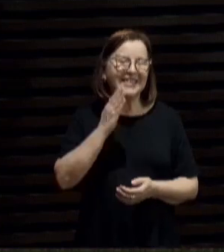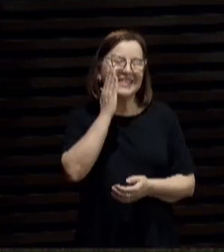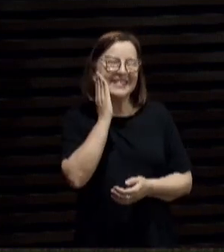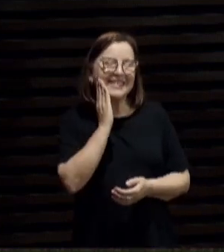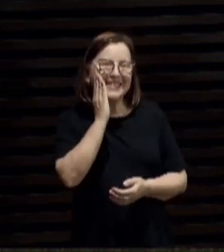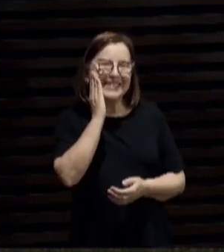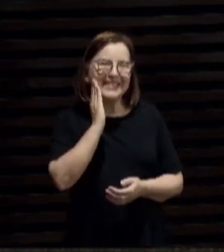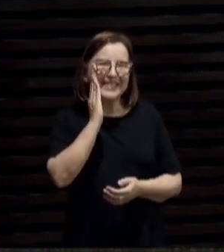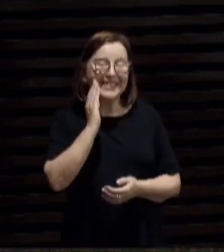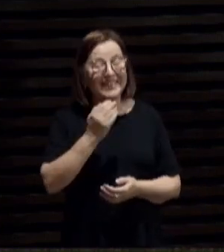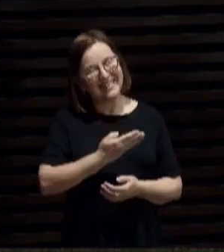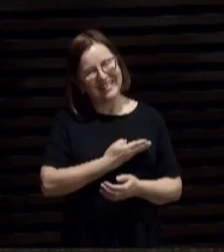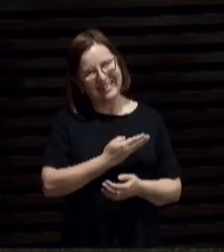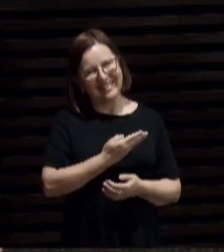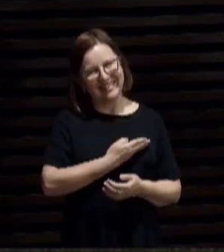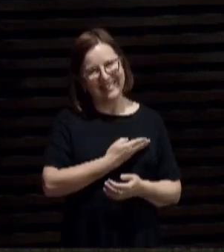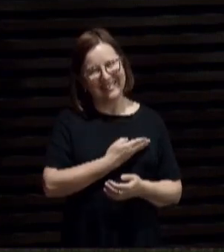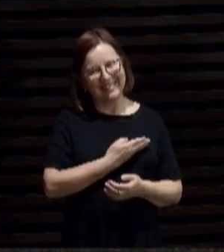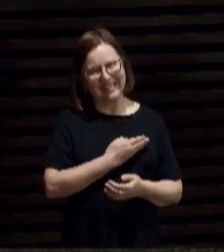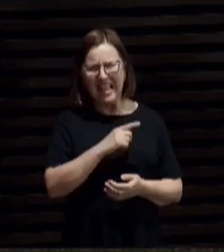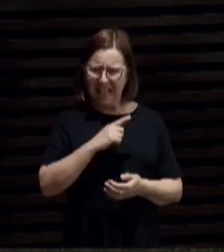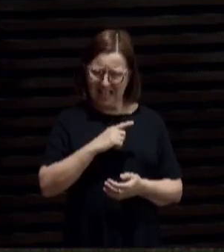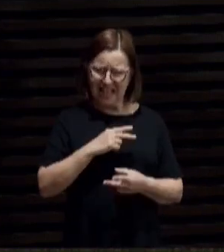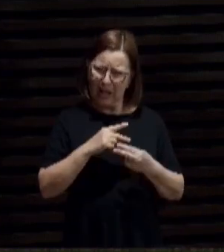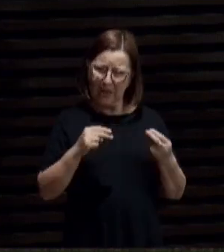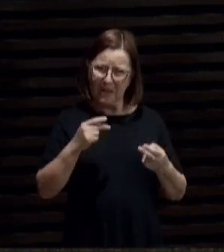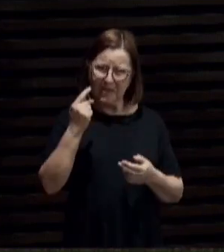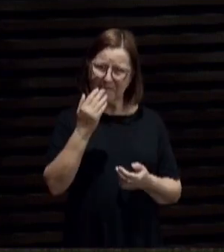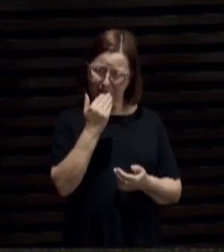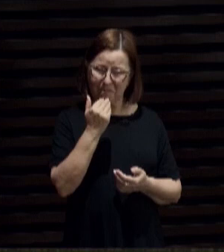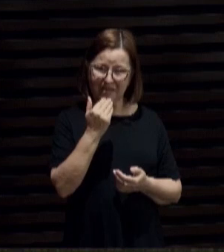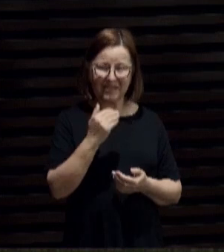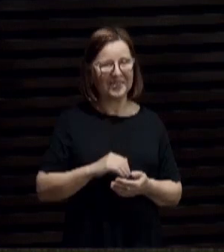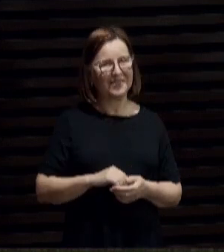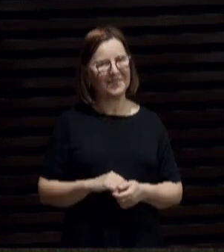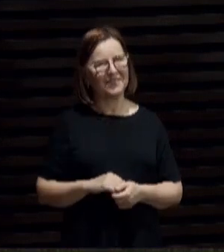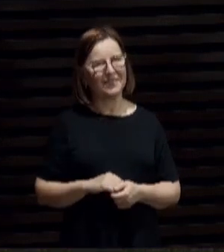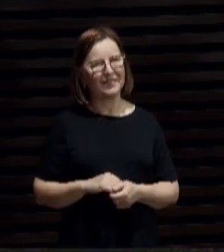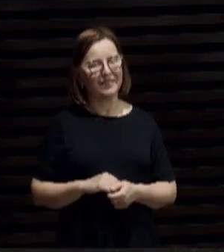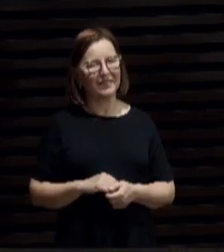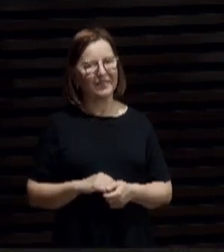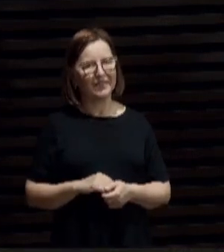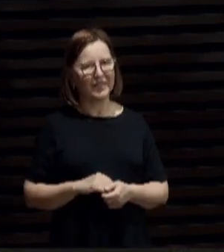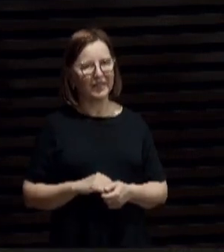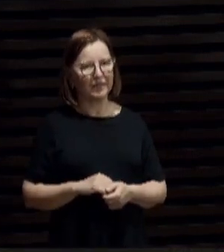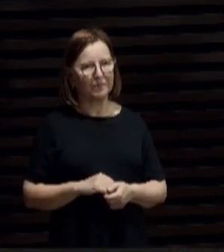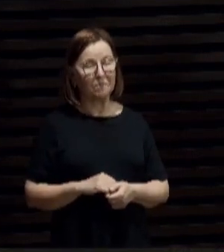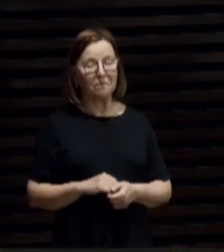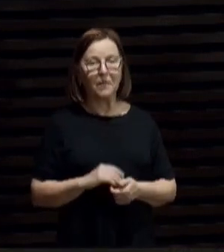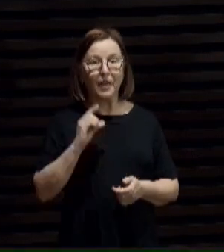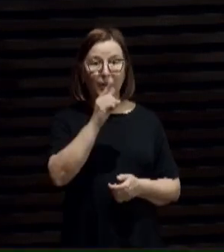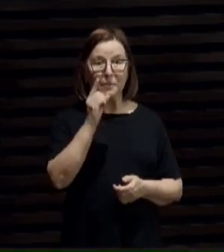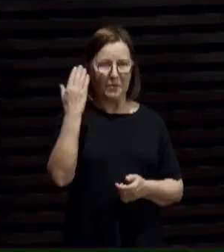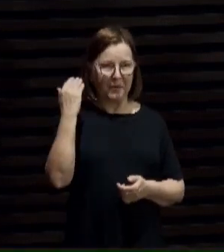queridos, amigos, tens alguma coisa de comer? Eu disse domingo passado, essa